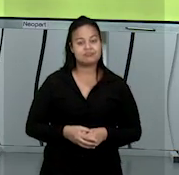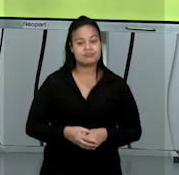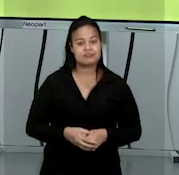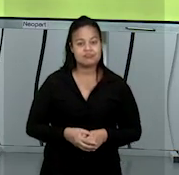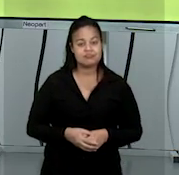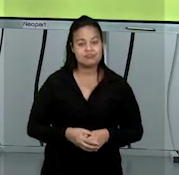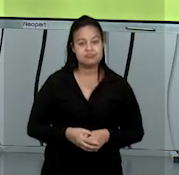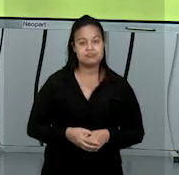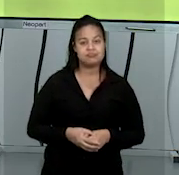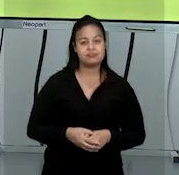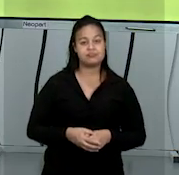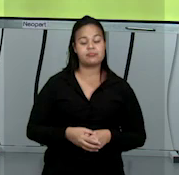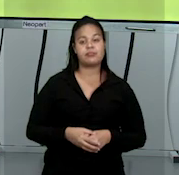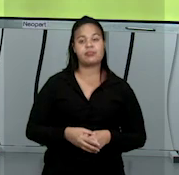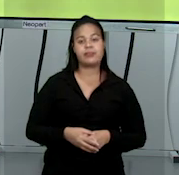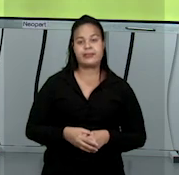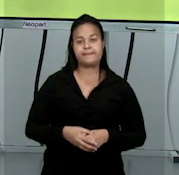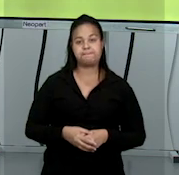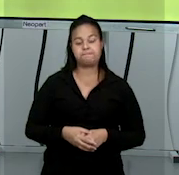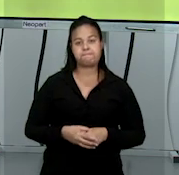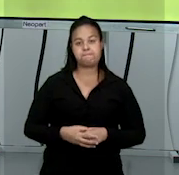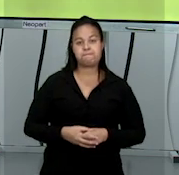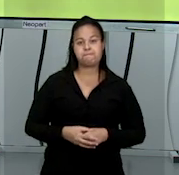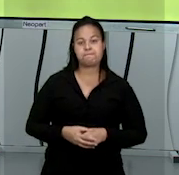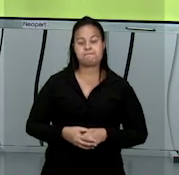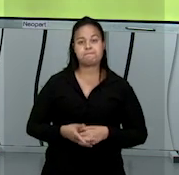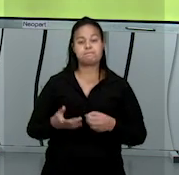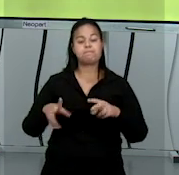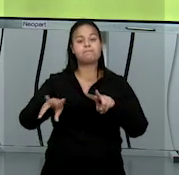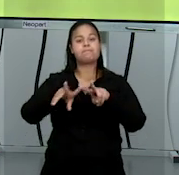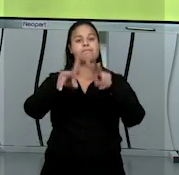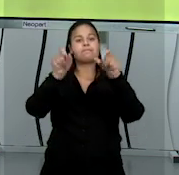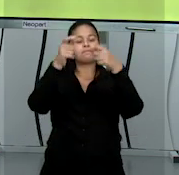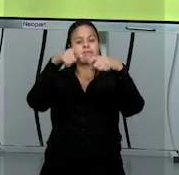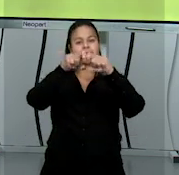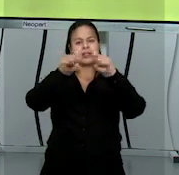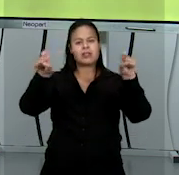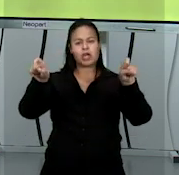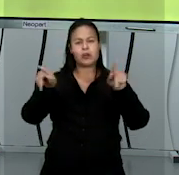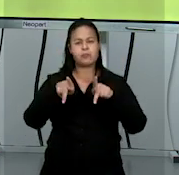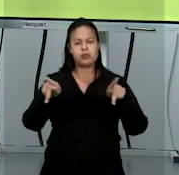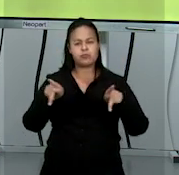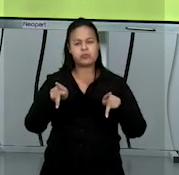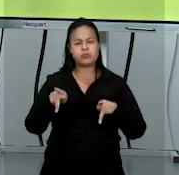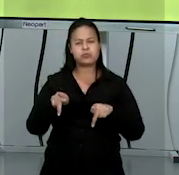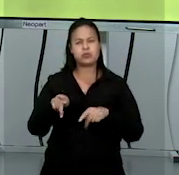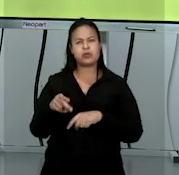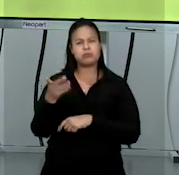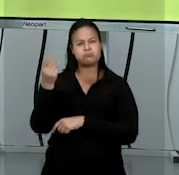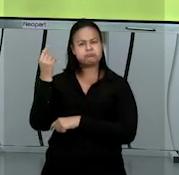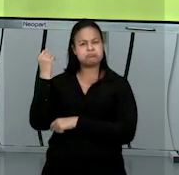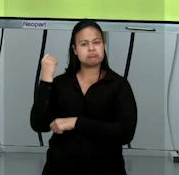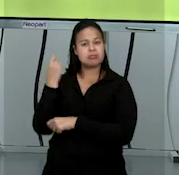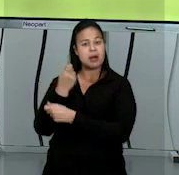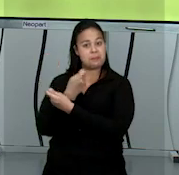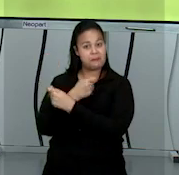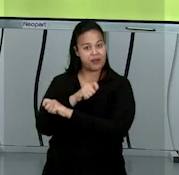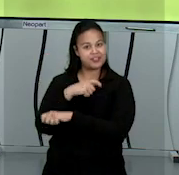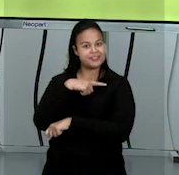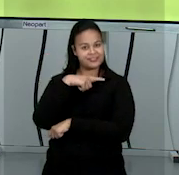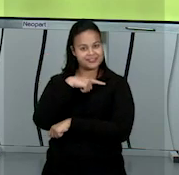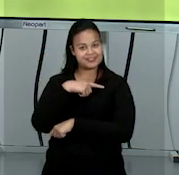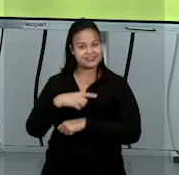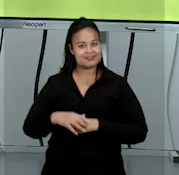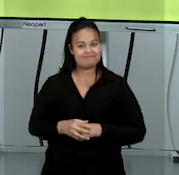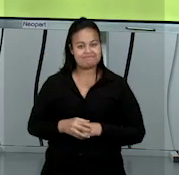Bom, eu trouxe aqui uma frase de uma professora que eu tive na PUC e eu era um aluno assim